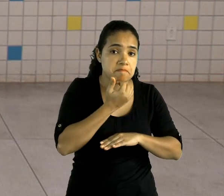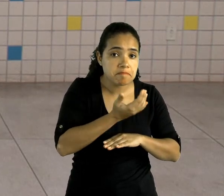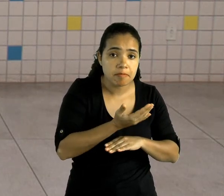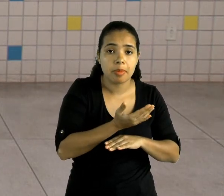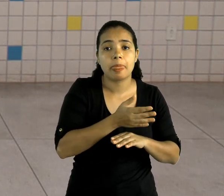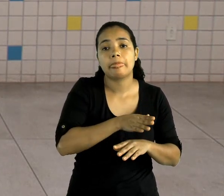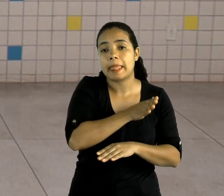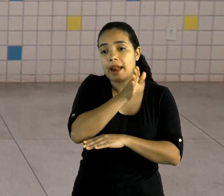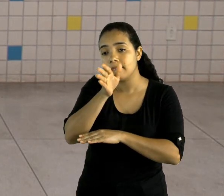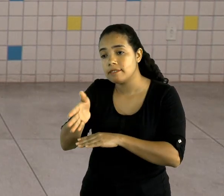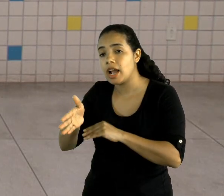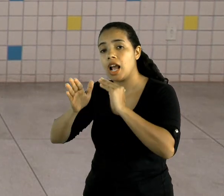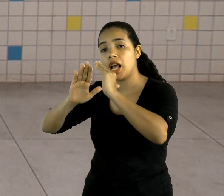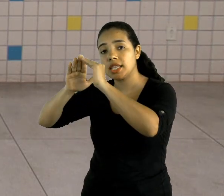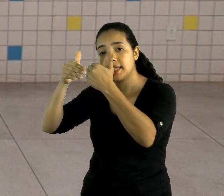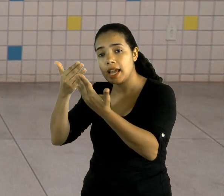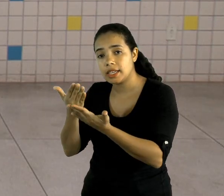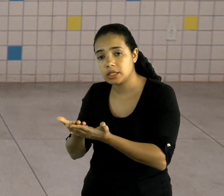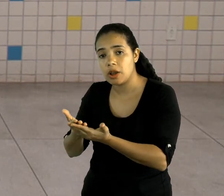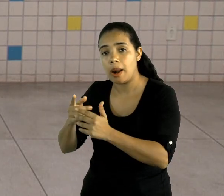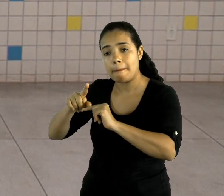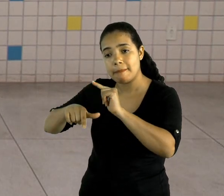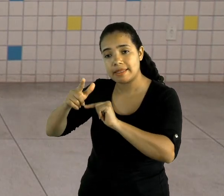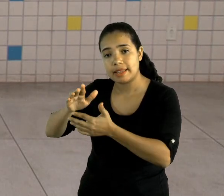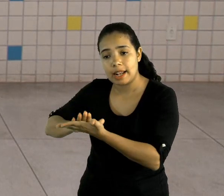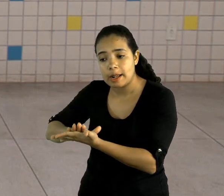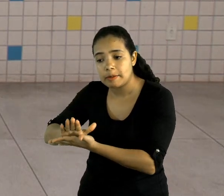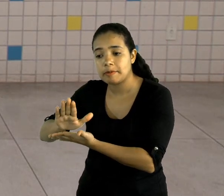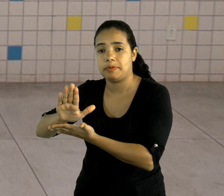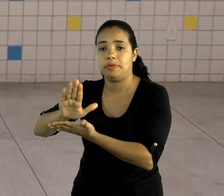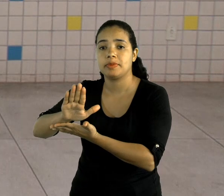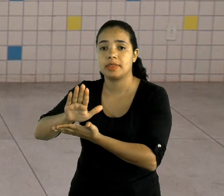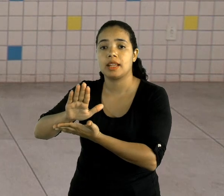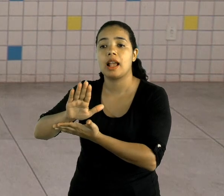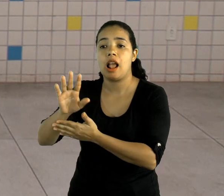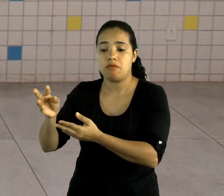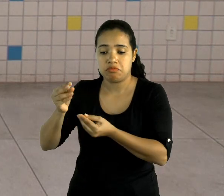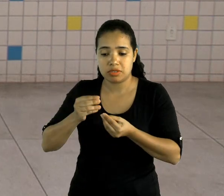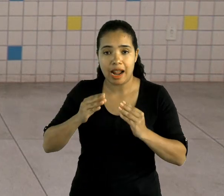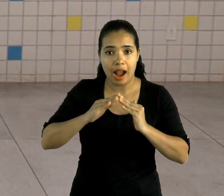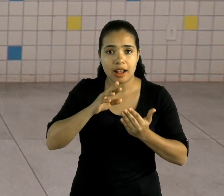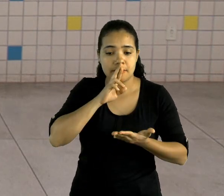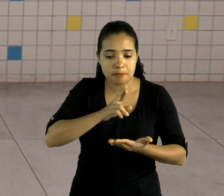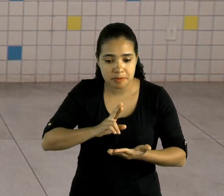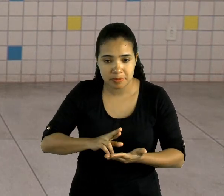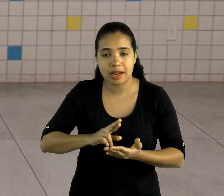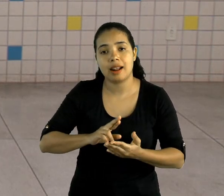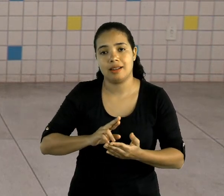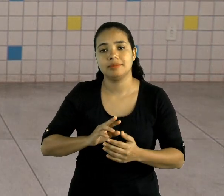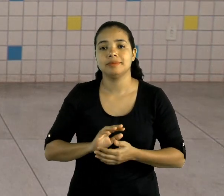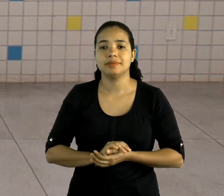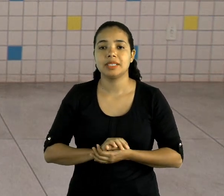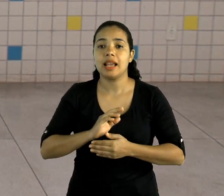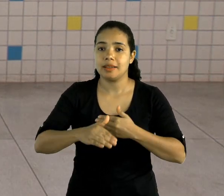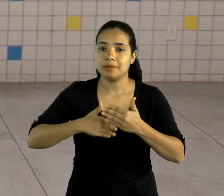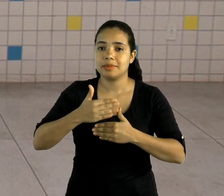atividades impressas, mas devolva as respondidas. E nos veremos na próxima aula.